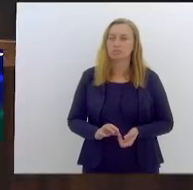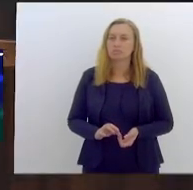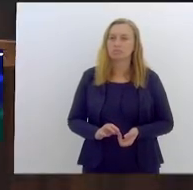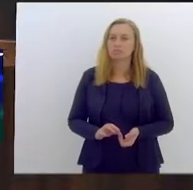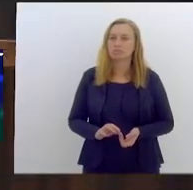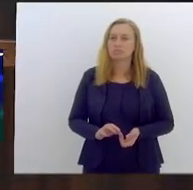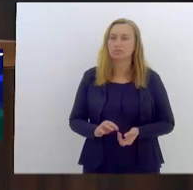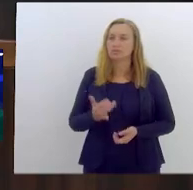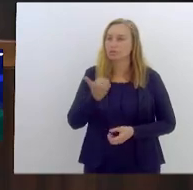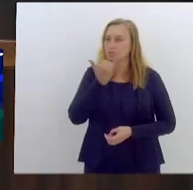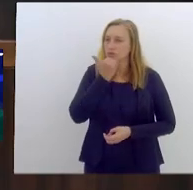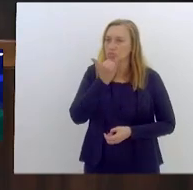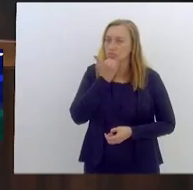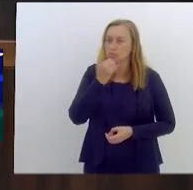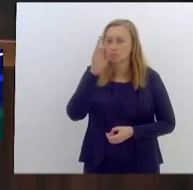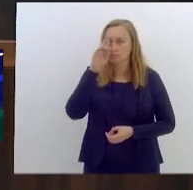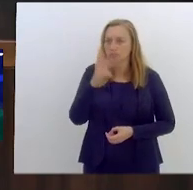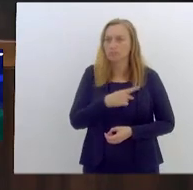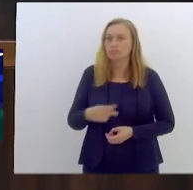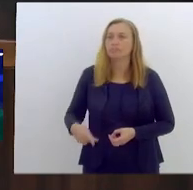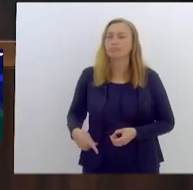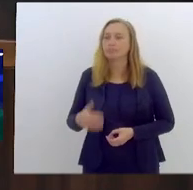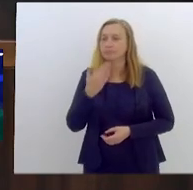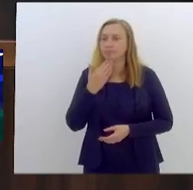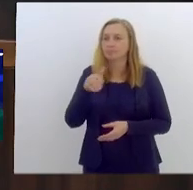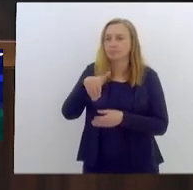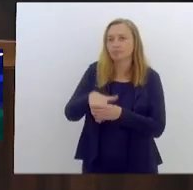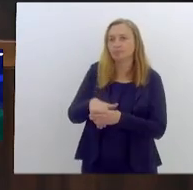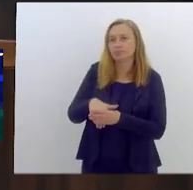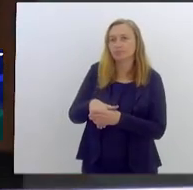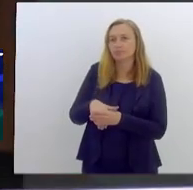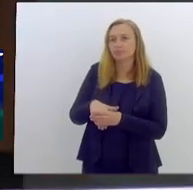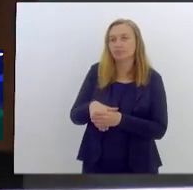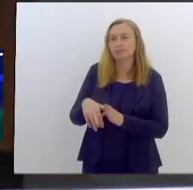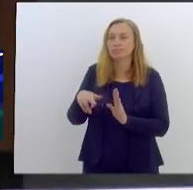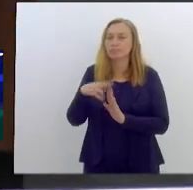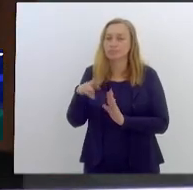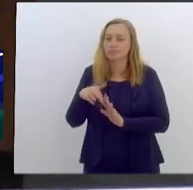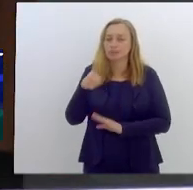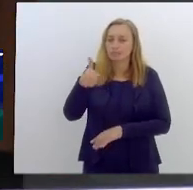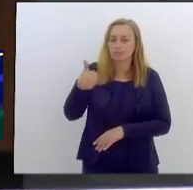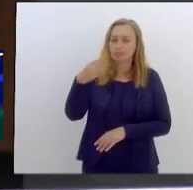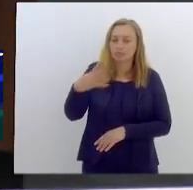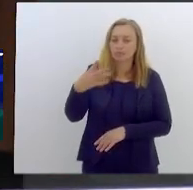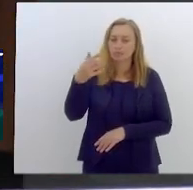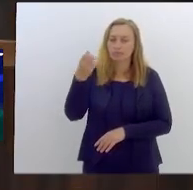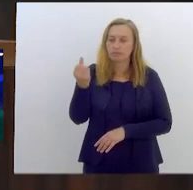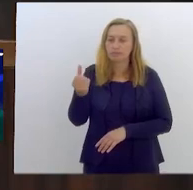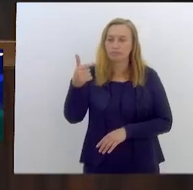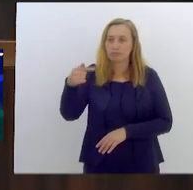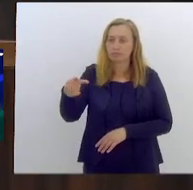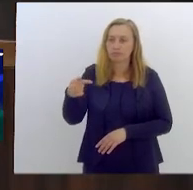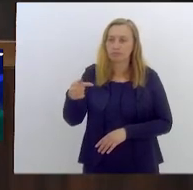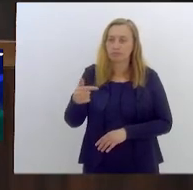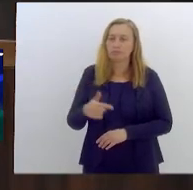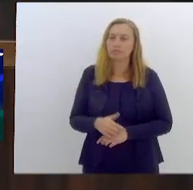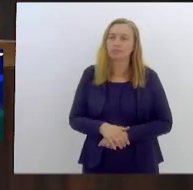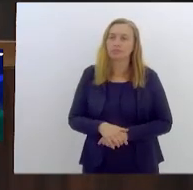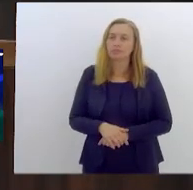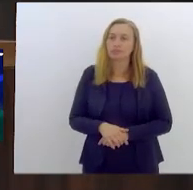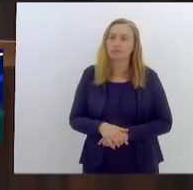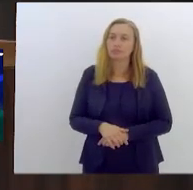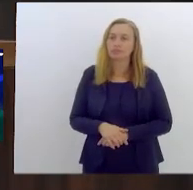Presidente, desculpe. Eu também quero fazer abstenção nesse projeto de resolução 1467.